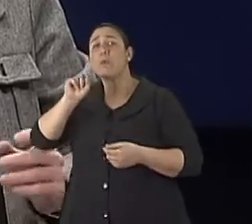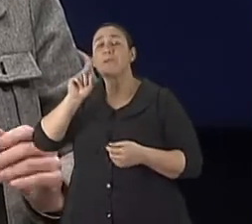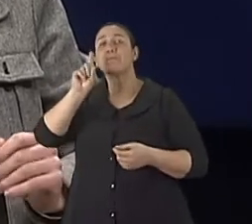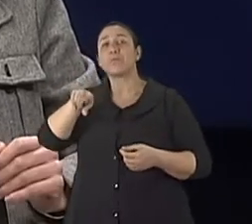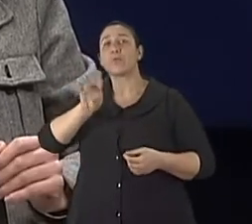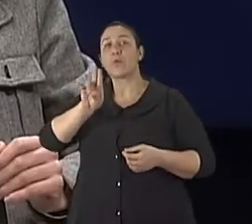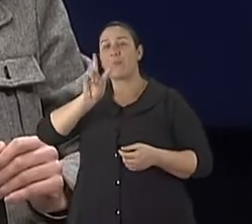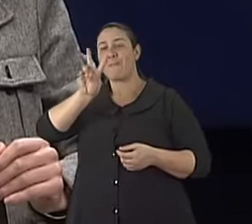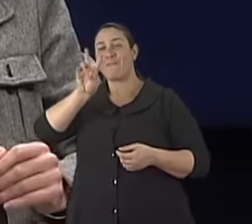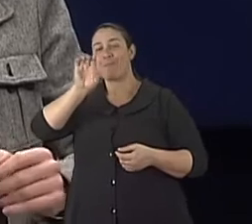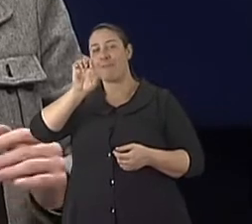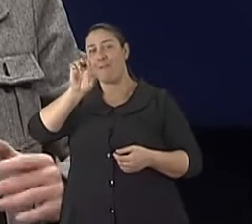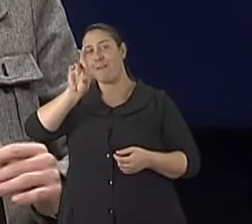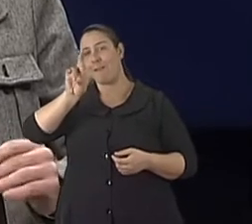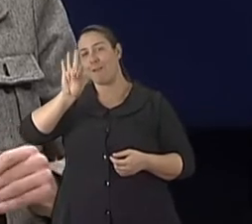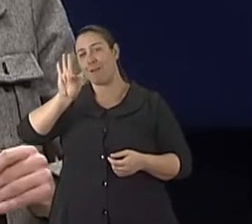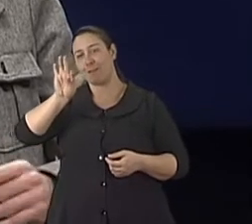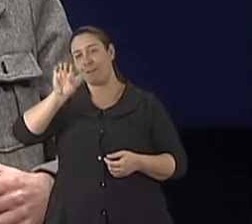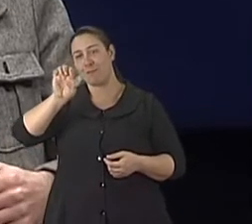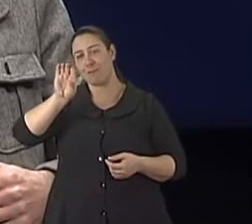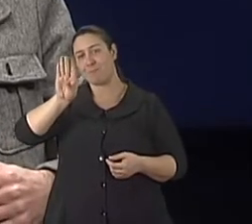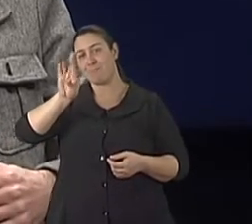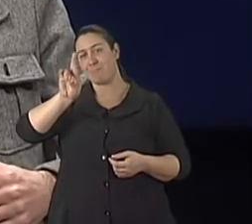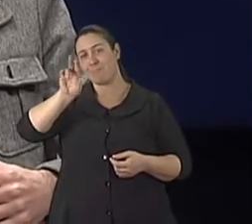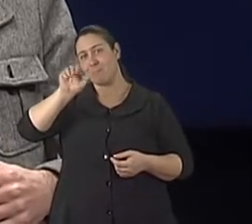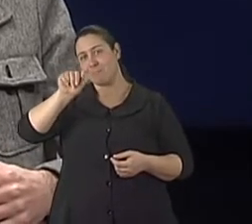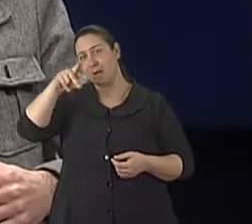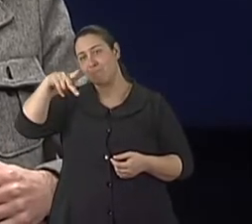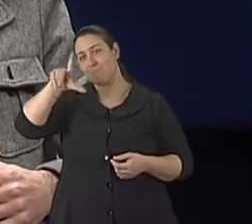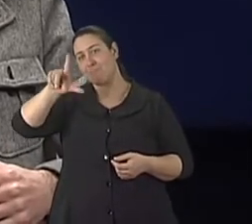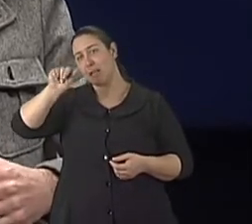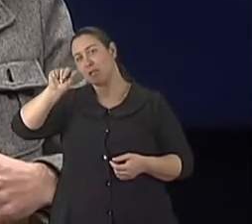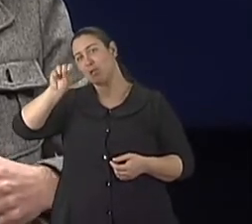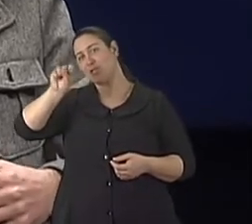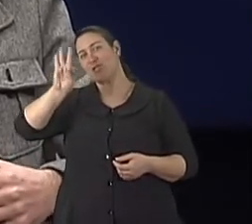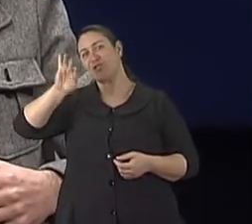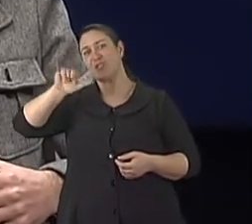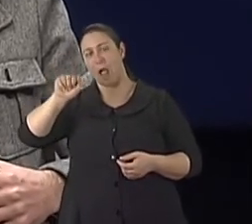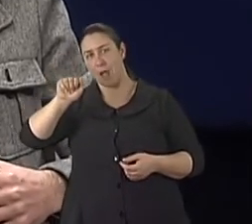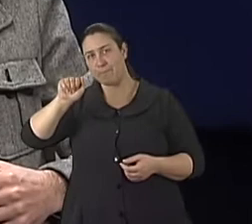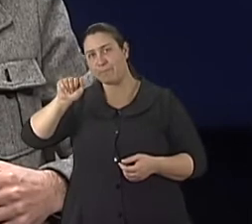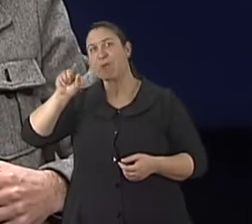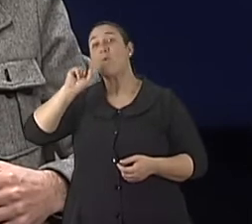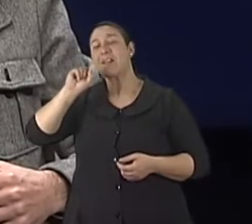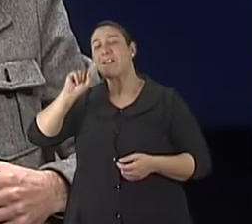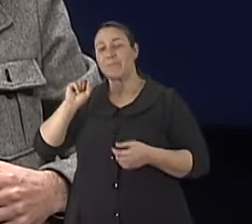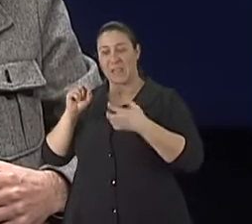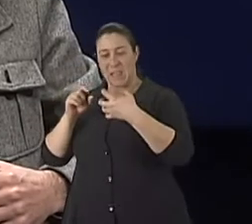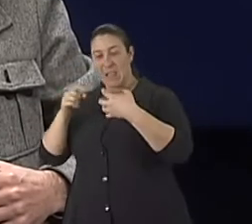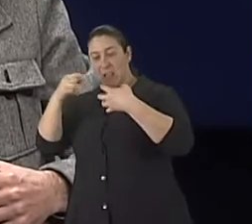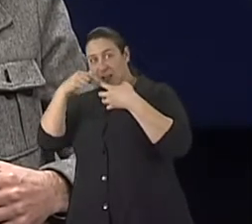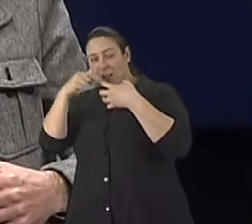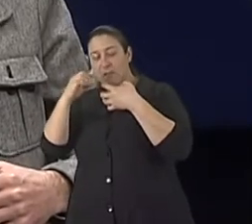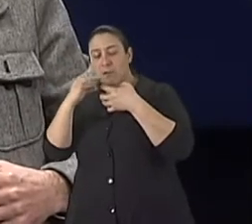gente chama de velho uma plastia aberto plastia consiste você tem um achatamento dessa coluna sua coluna ela está diminuindo de tamanho que ela